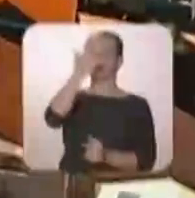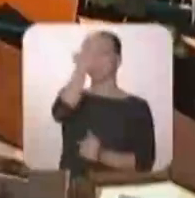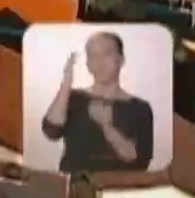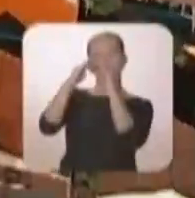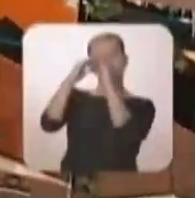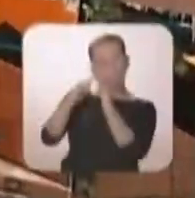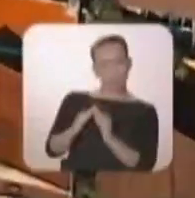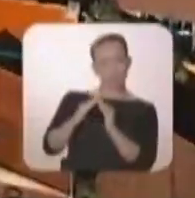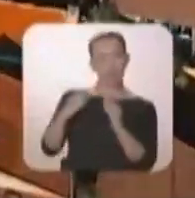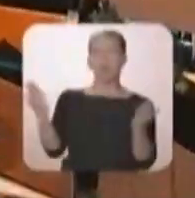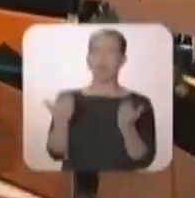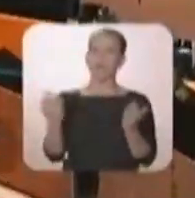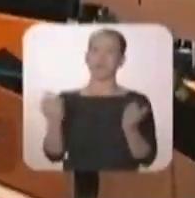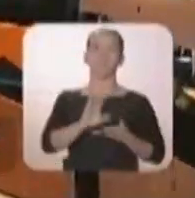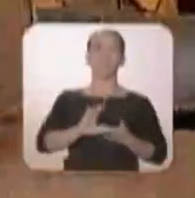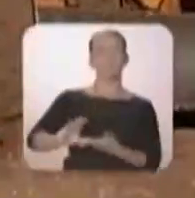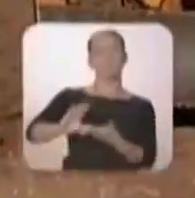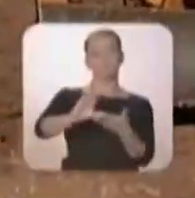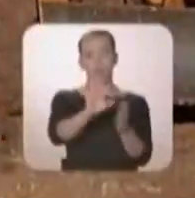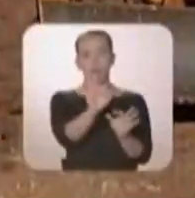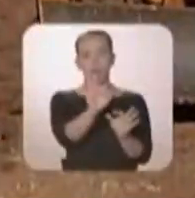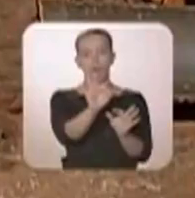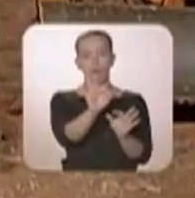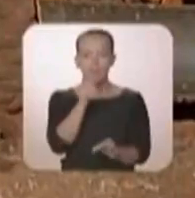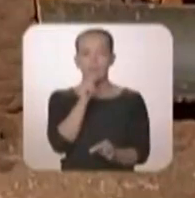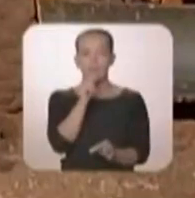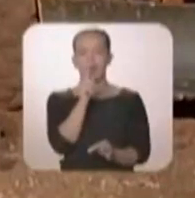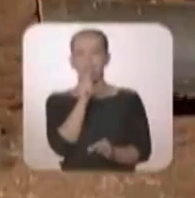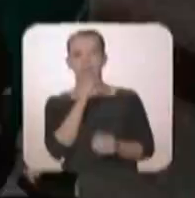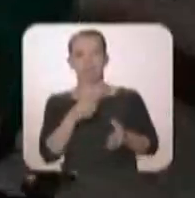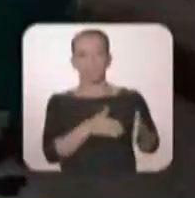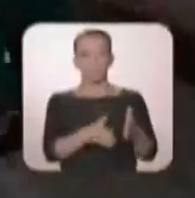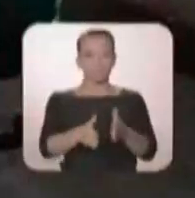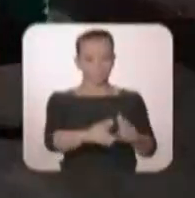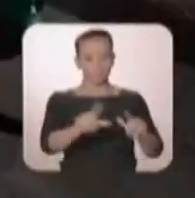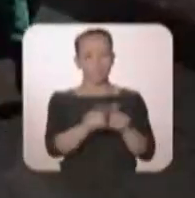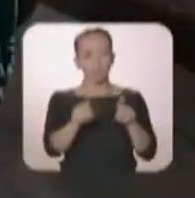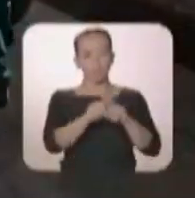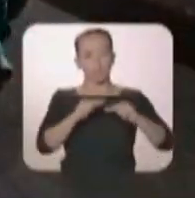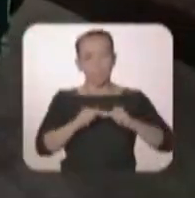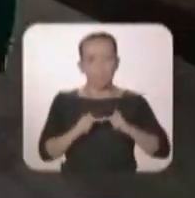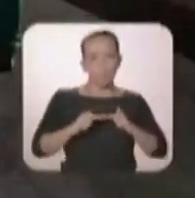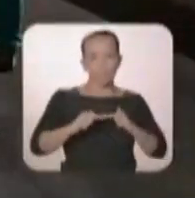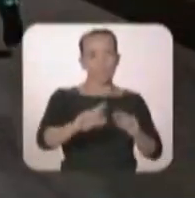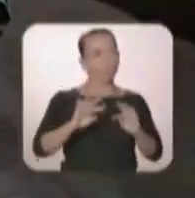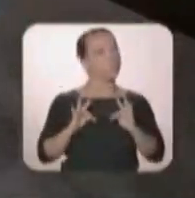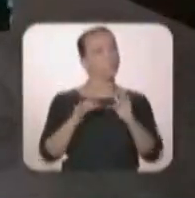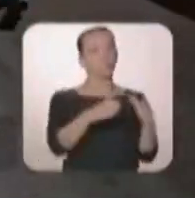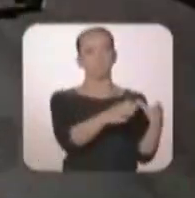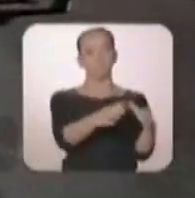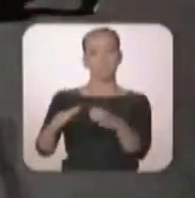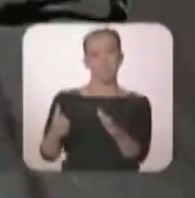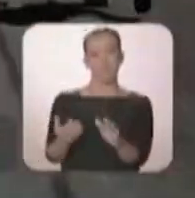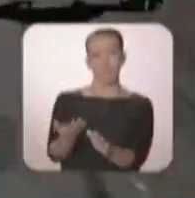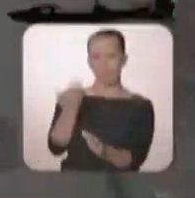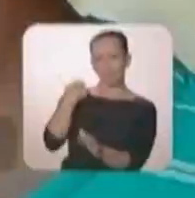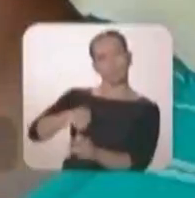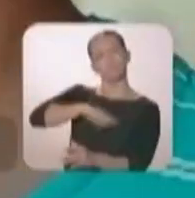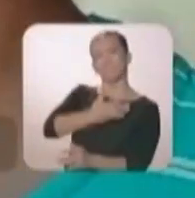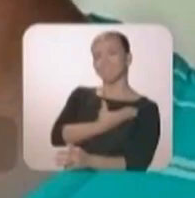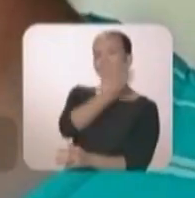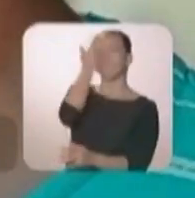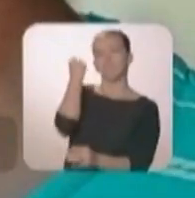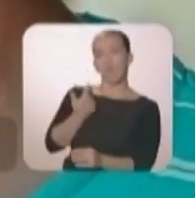moradores, e hoje nós estamos investindo em drenagem de água pluvial e pavimentação de todo o bairro. Aqui nós estava esquecido.